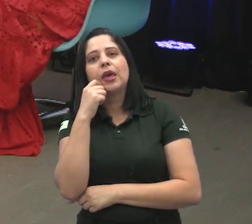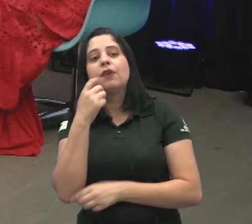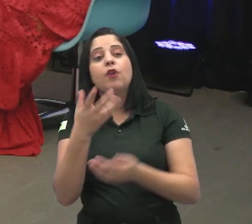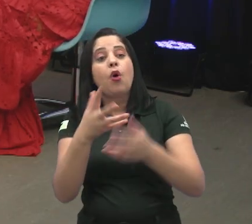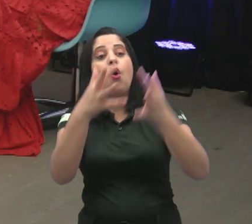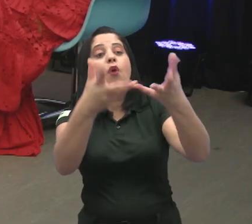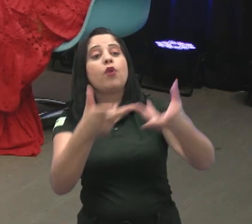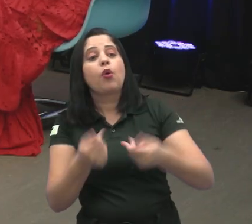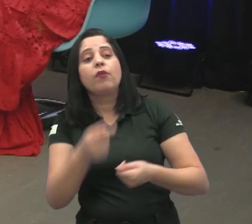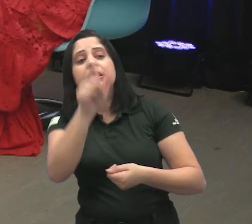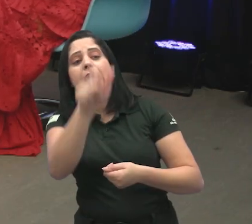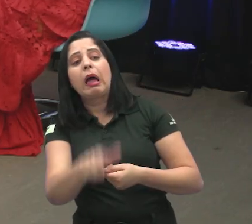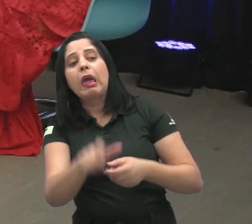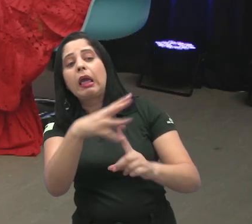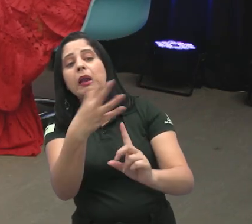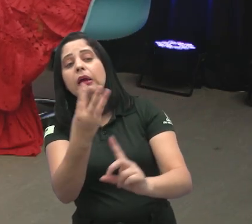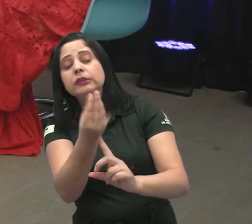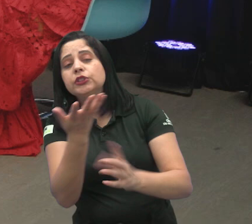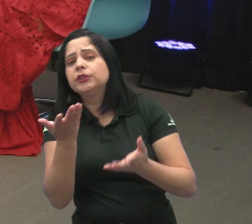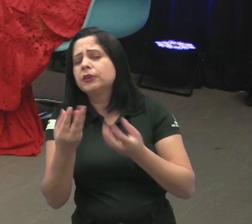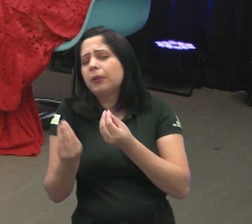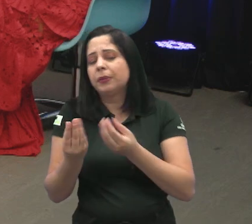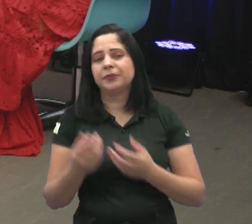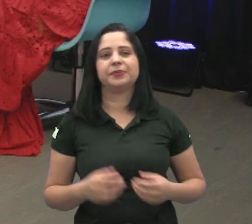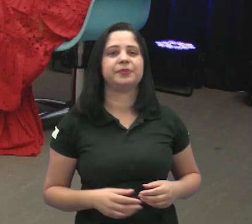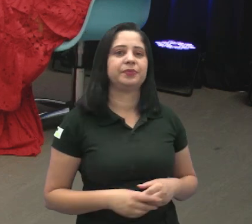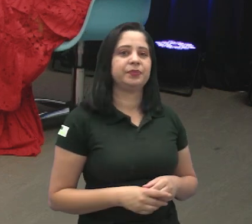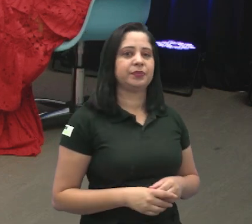ideias. A agenda cultural,